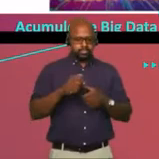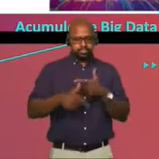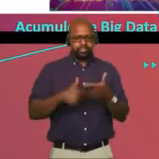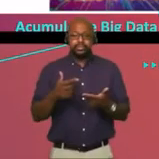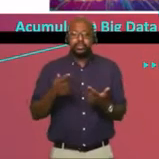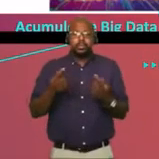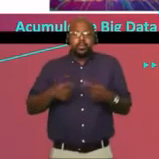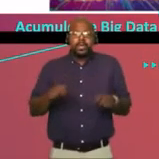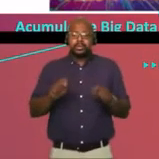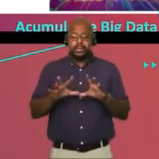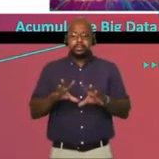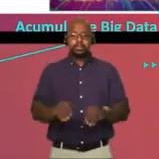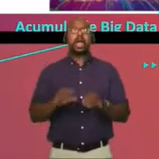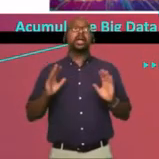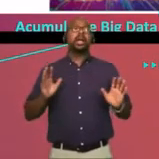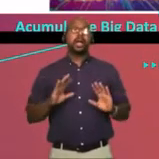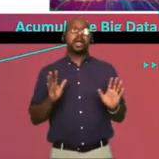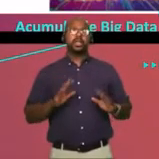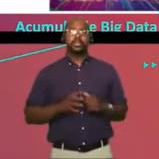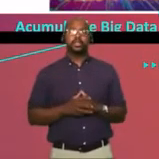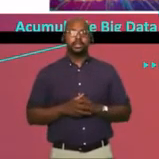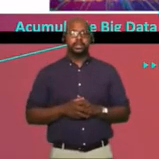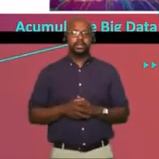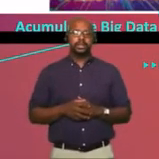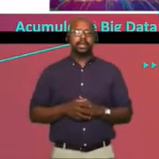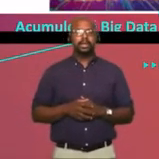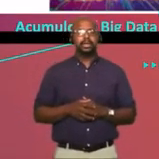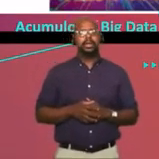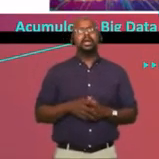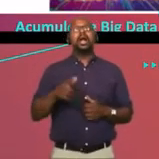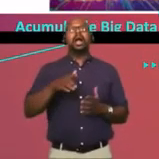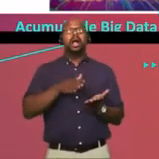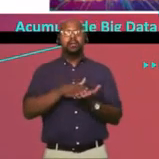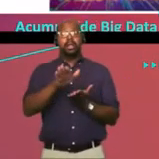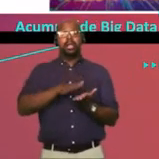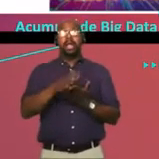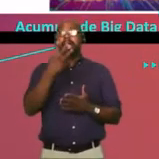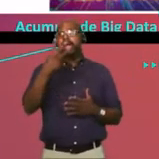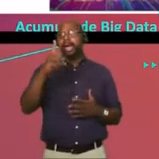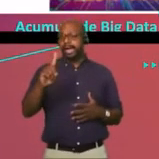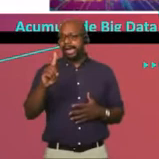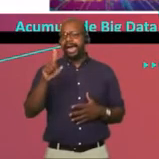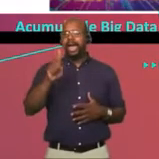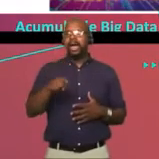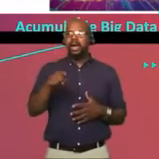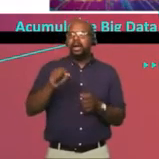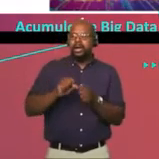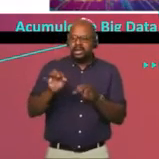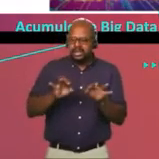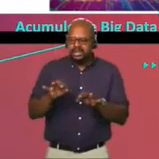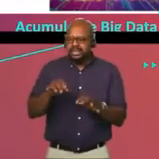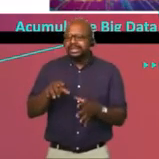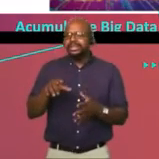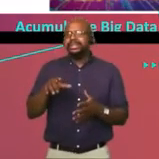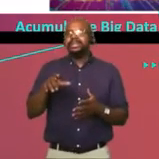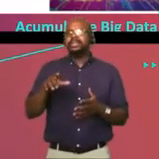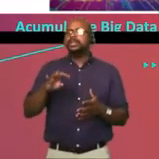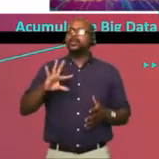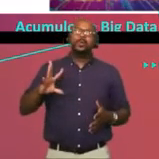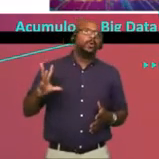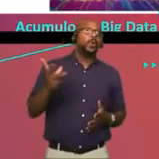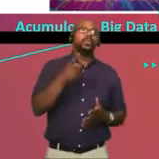afazeres sem a intensidade intervenção humano as impressoras 3D que é que vão fazer na verdade